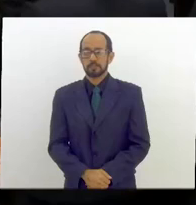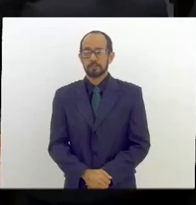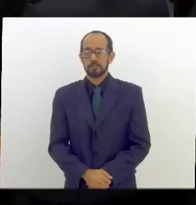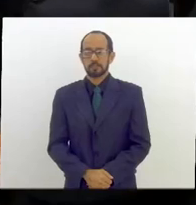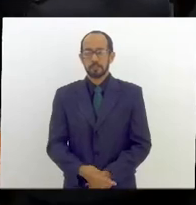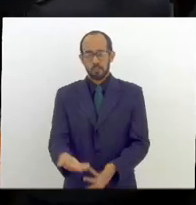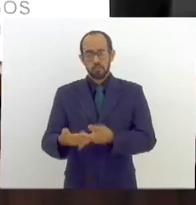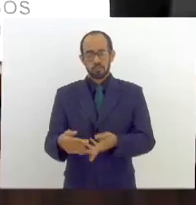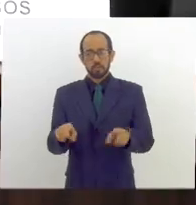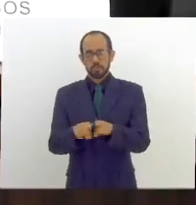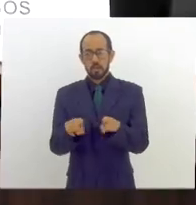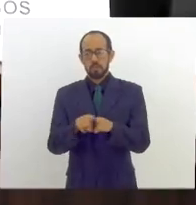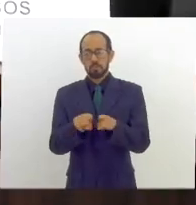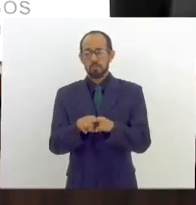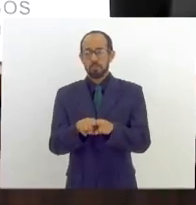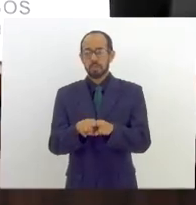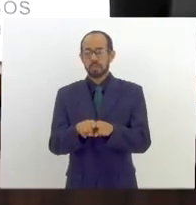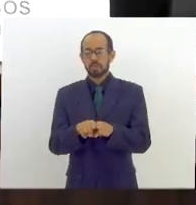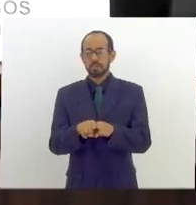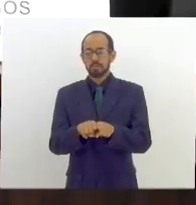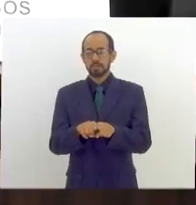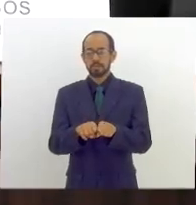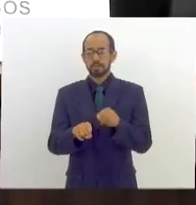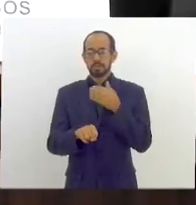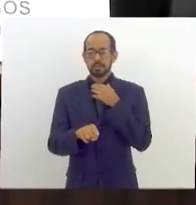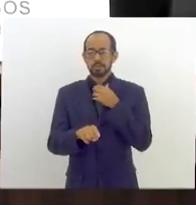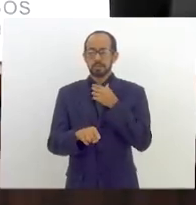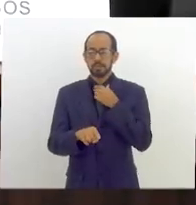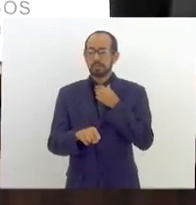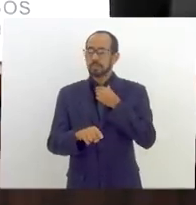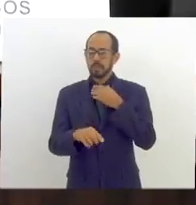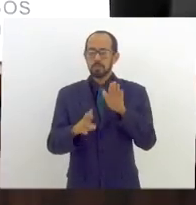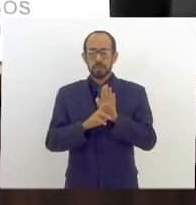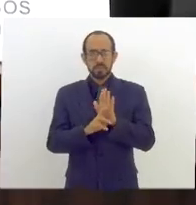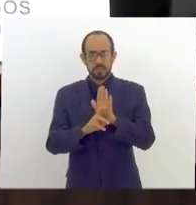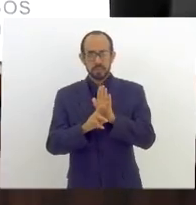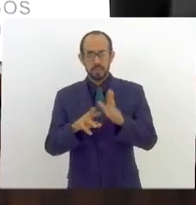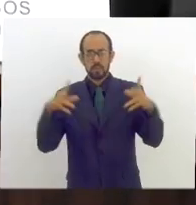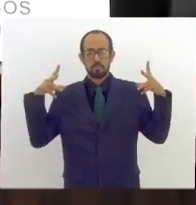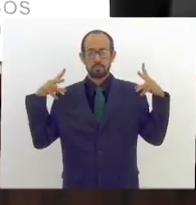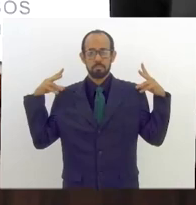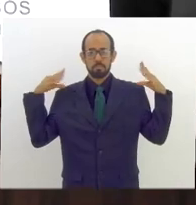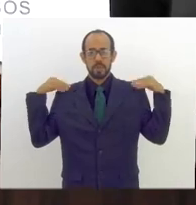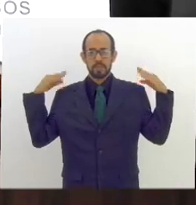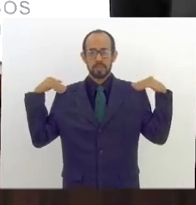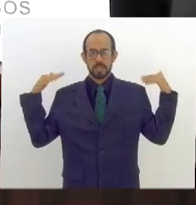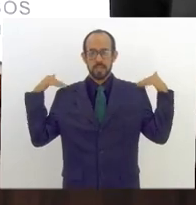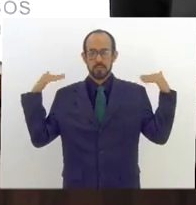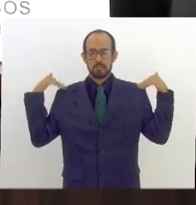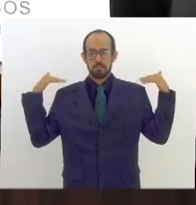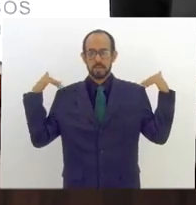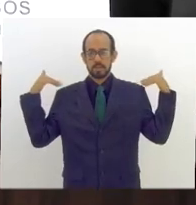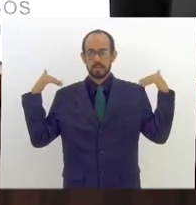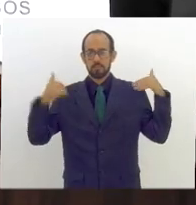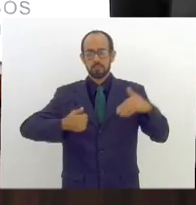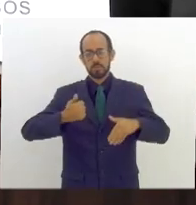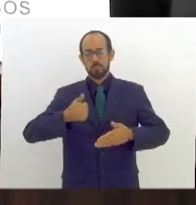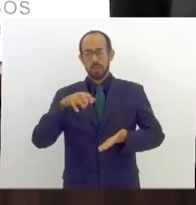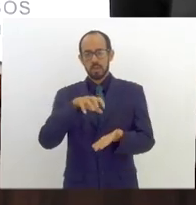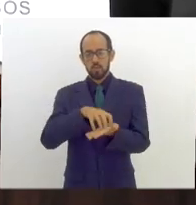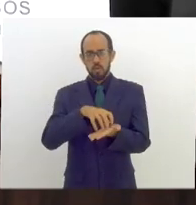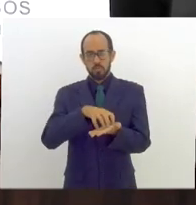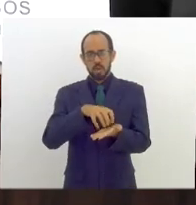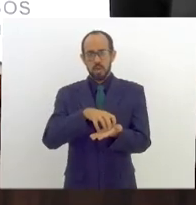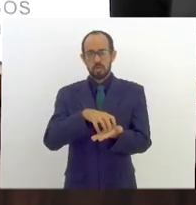Convido para estar conosco, representando a Marinha do Brasil, comando do 1º Distrito Naval,